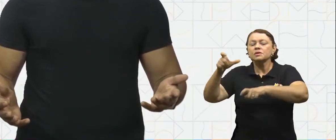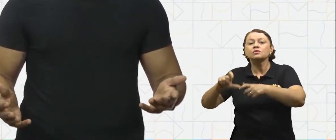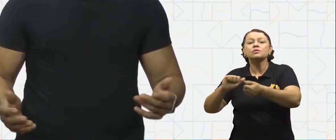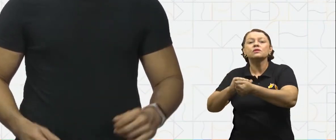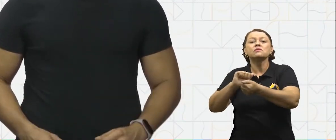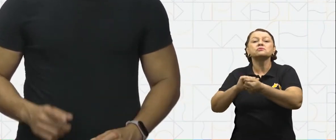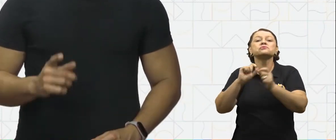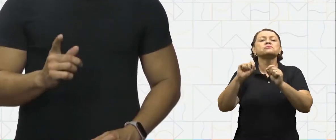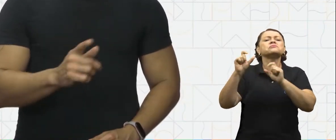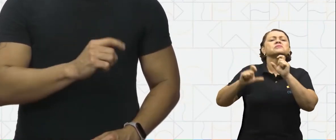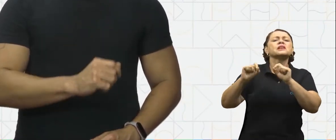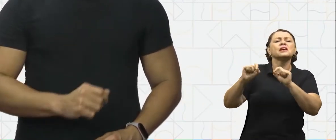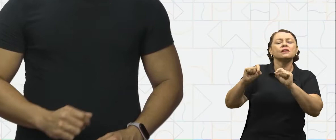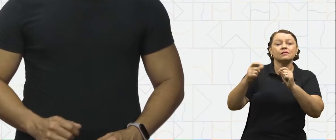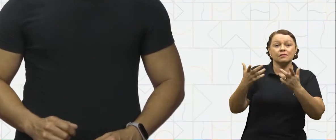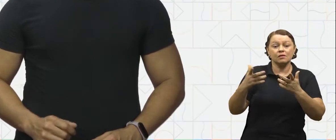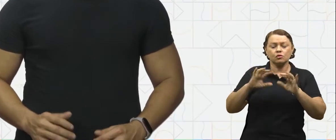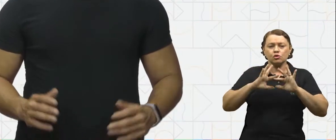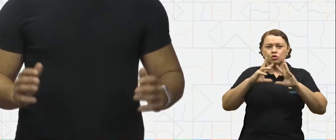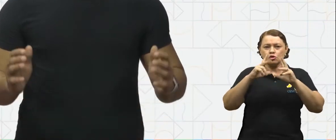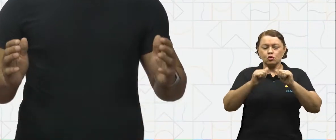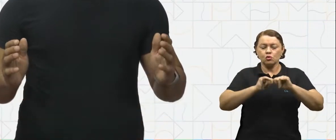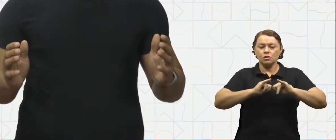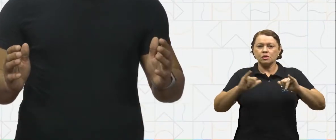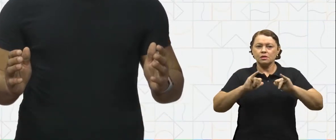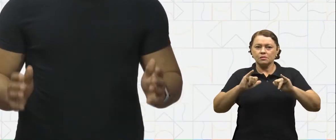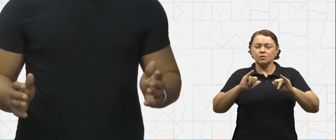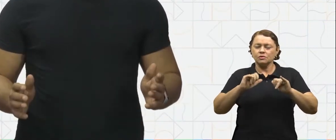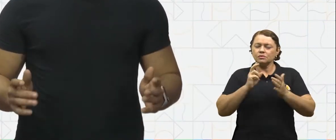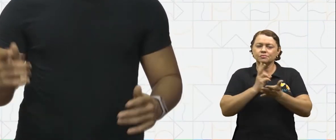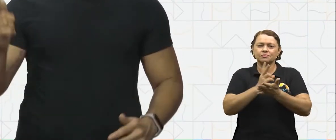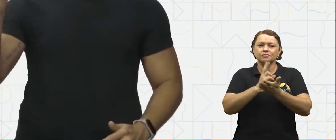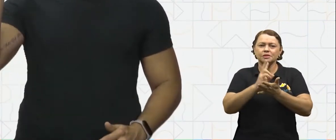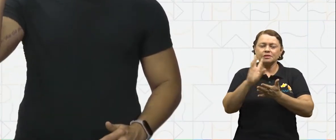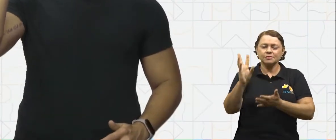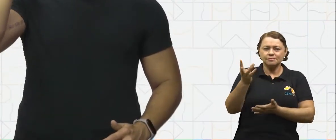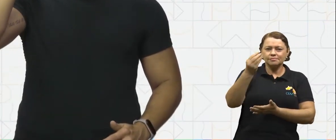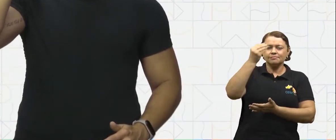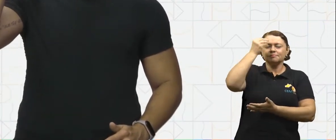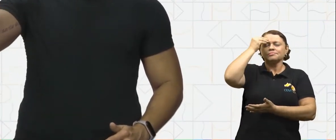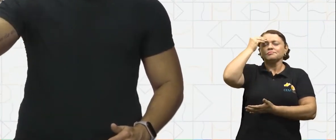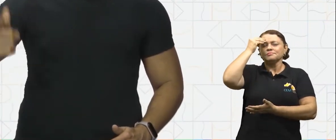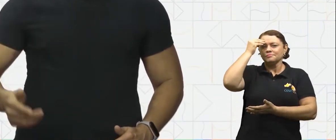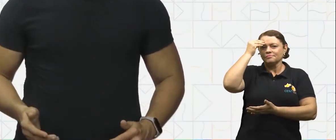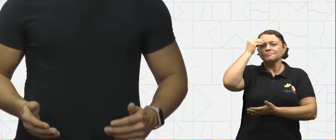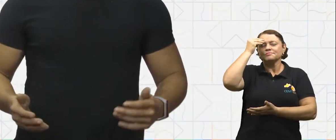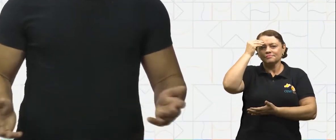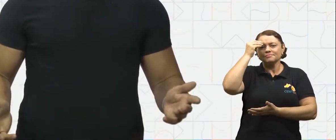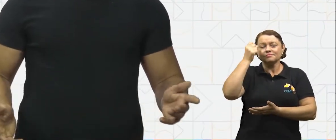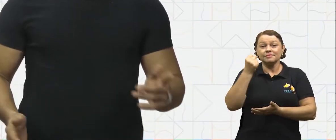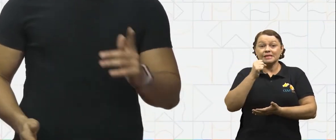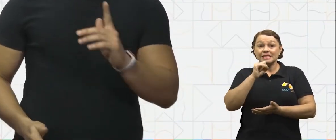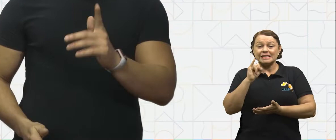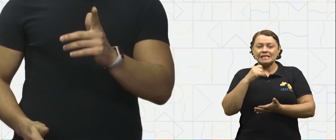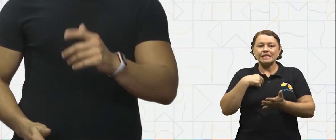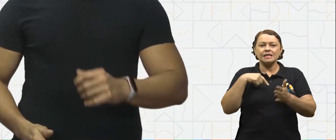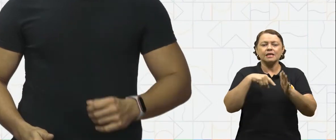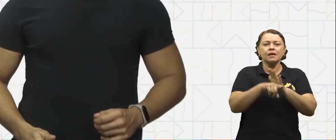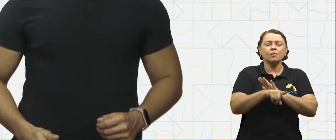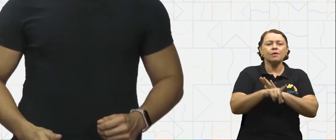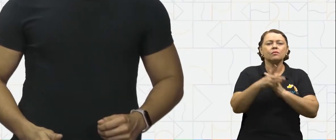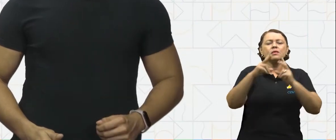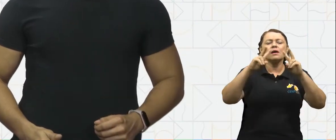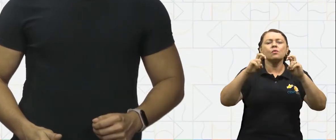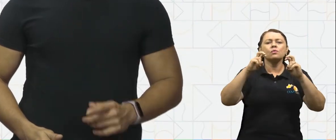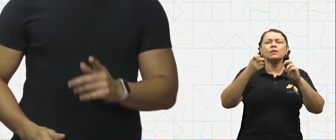você? Essas informações, elas costumam ficar guardadas na nossa memória. Se eu perguntar o tema abordado